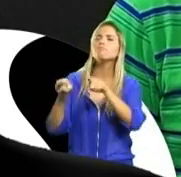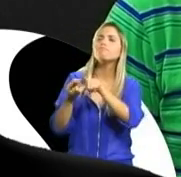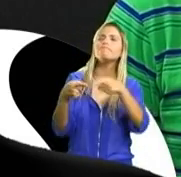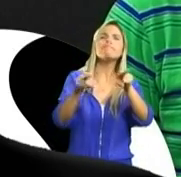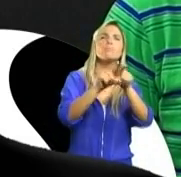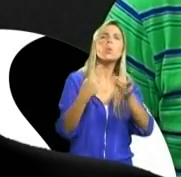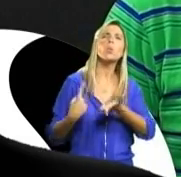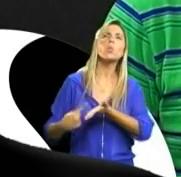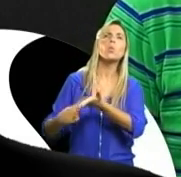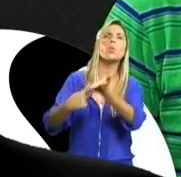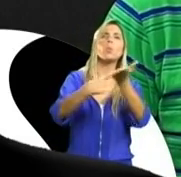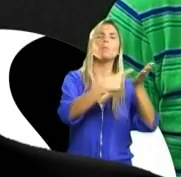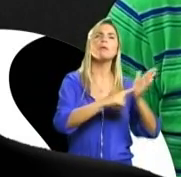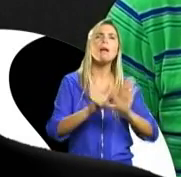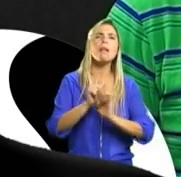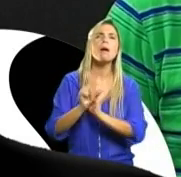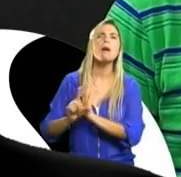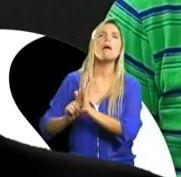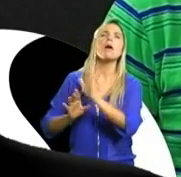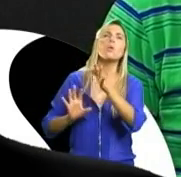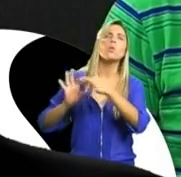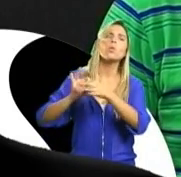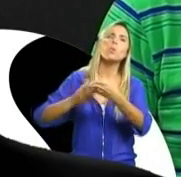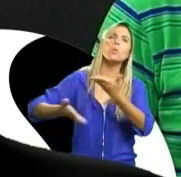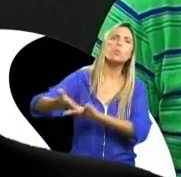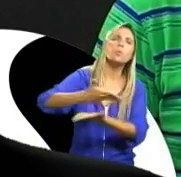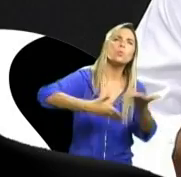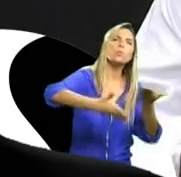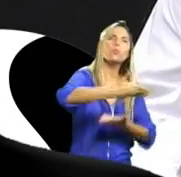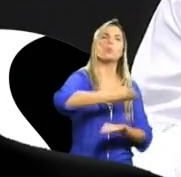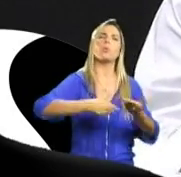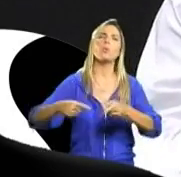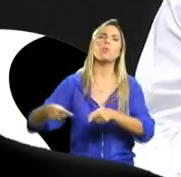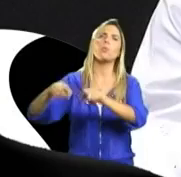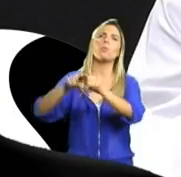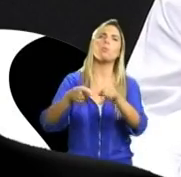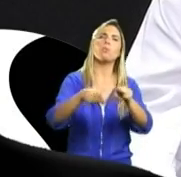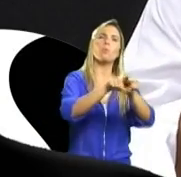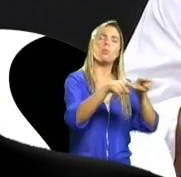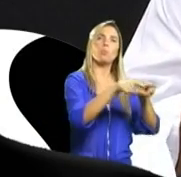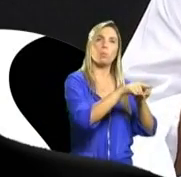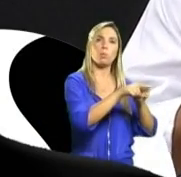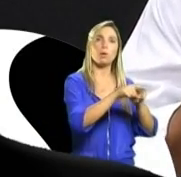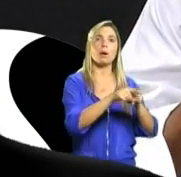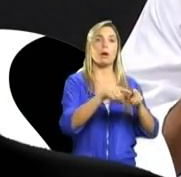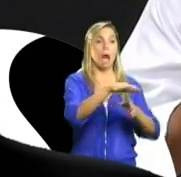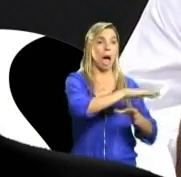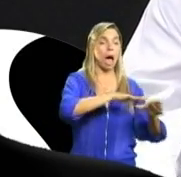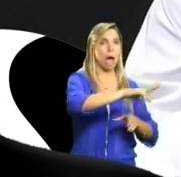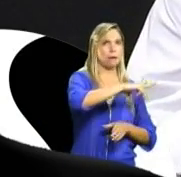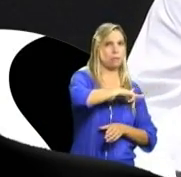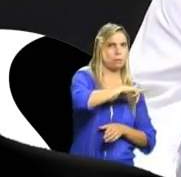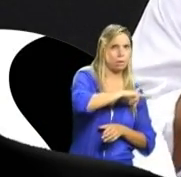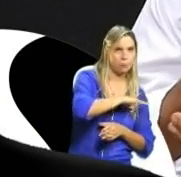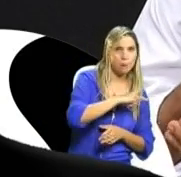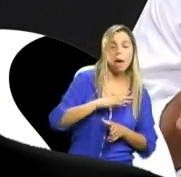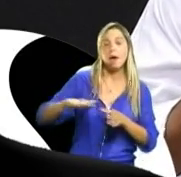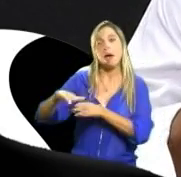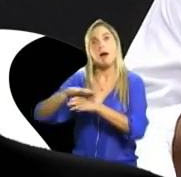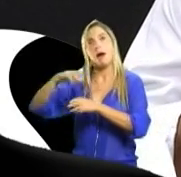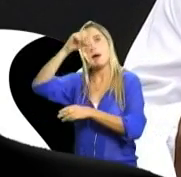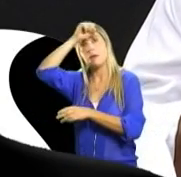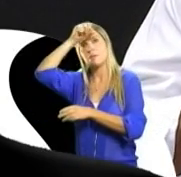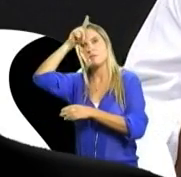das políticas públicas, ela tem esse viés de promoção das parcerias, ou seja, o poder privado, junto com o poder público, as